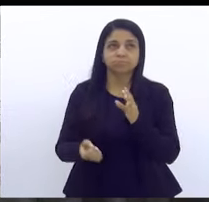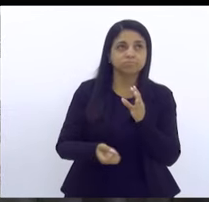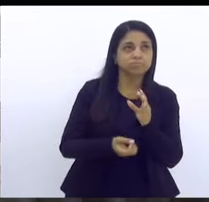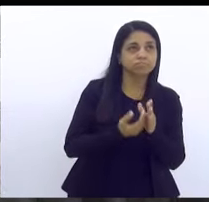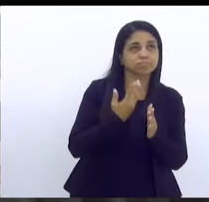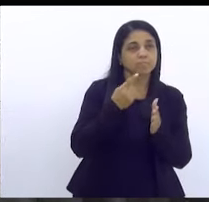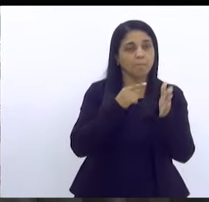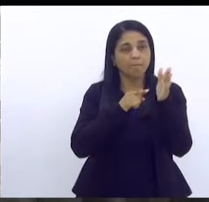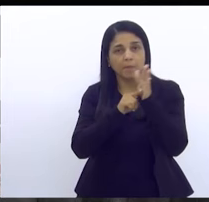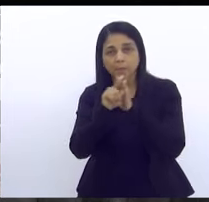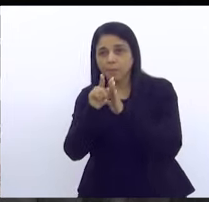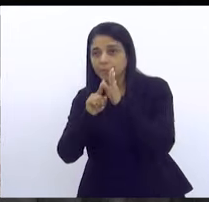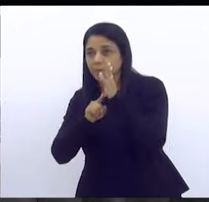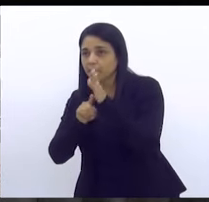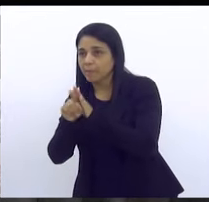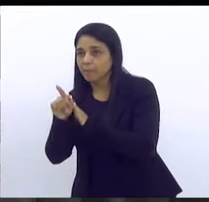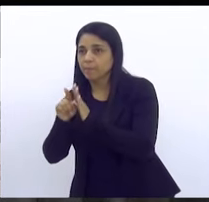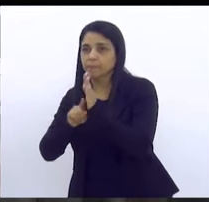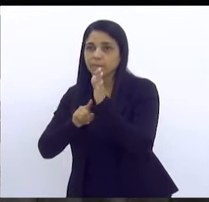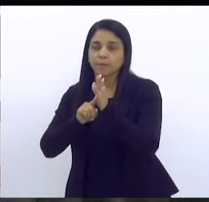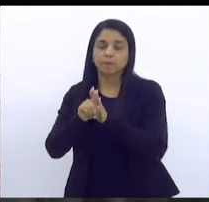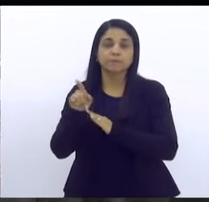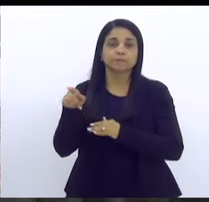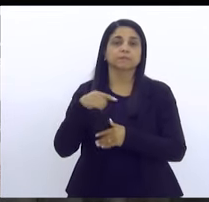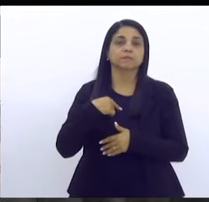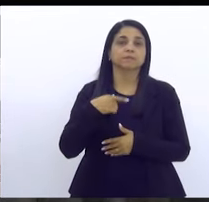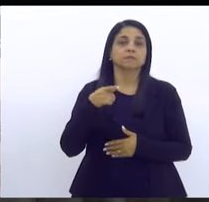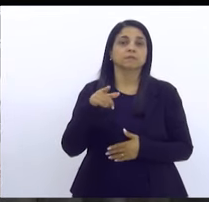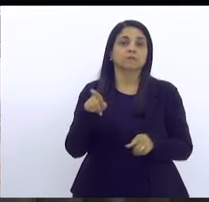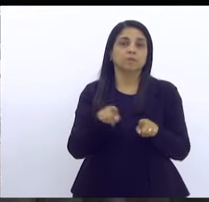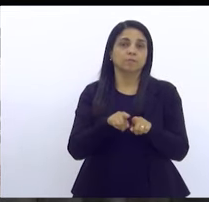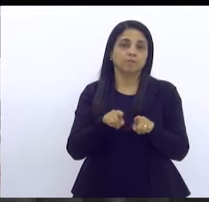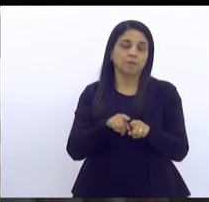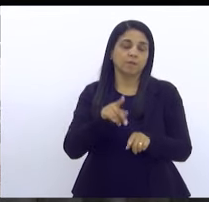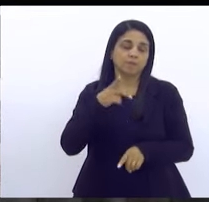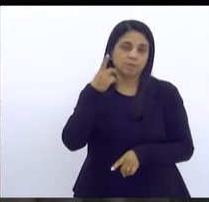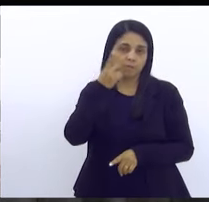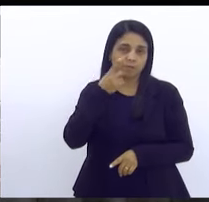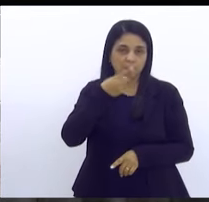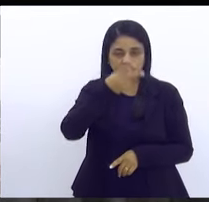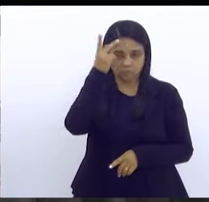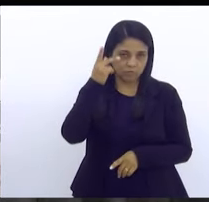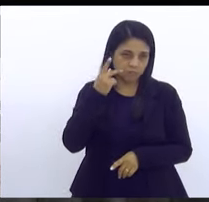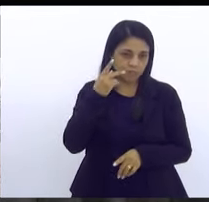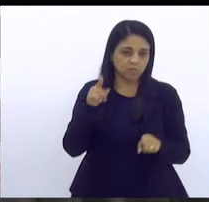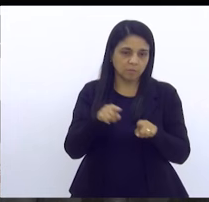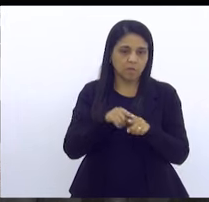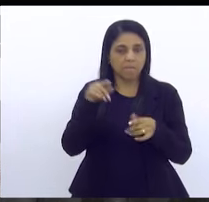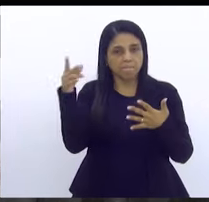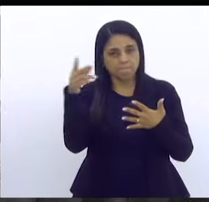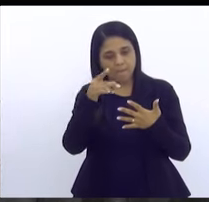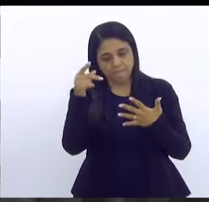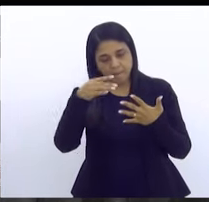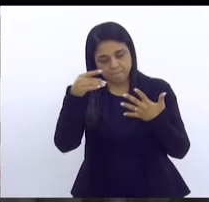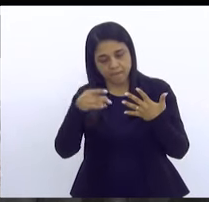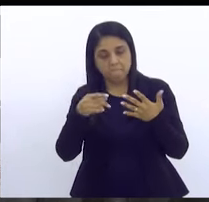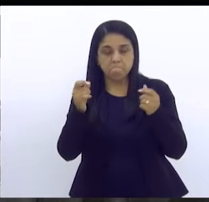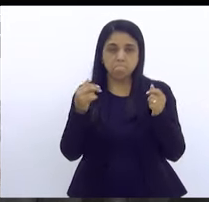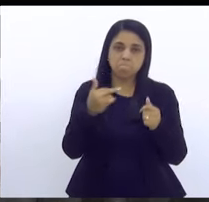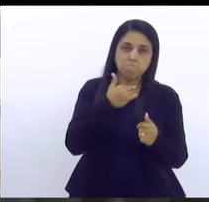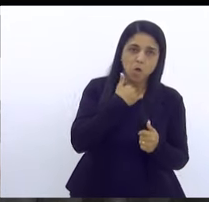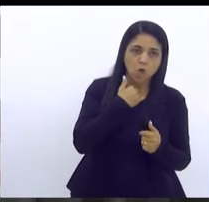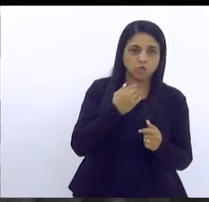questionamentos jurídicos. O próprio deputado Luiz Paulo fez aqui algumas considerações, né? Se pode ou não